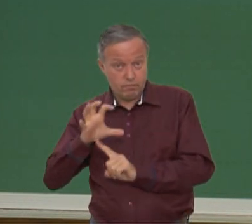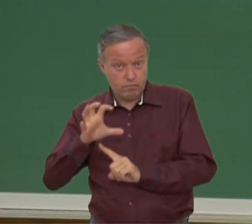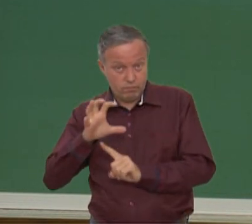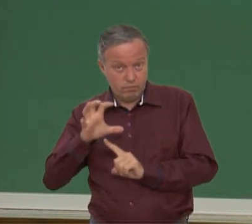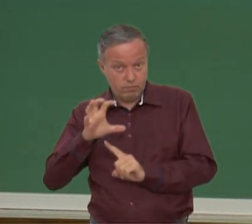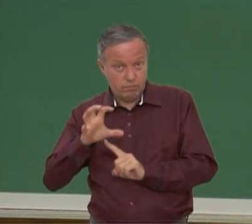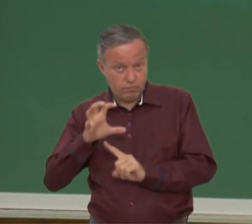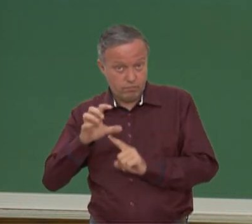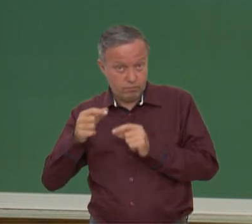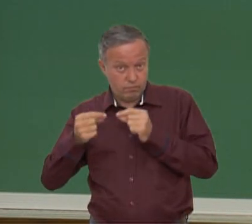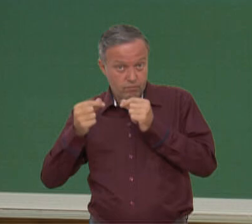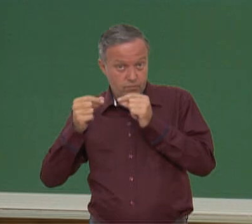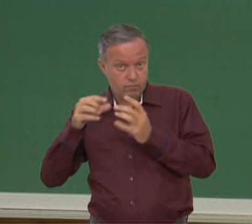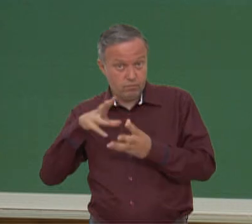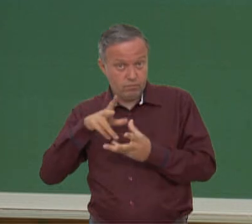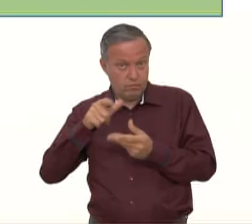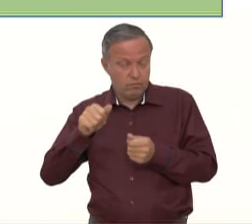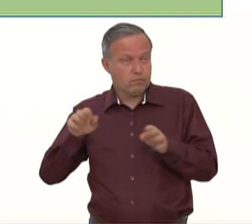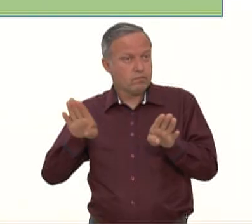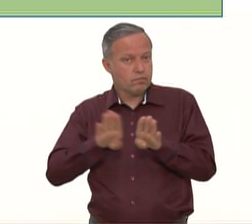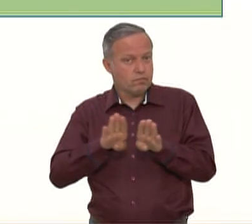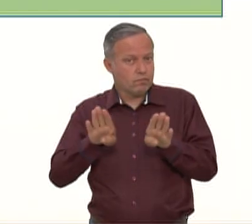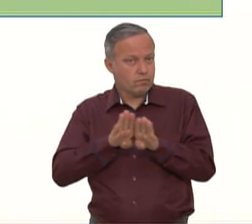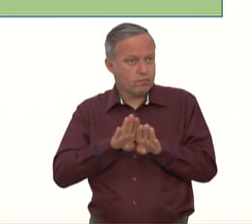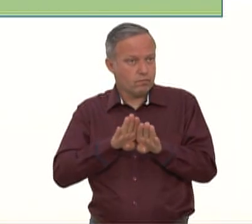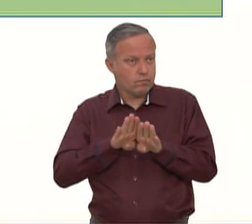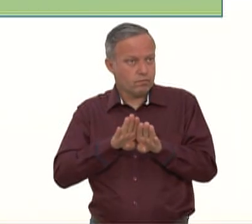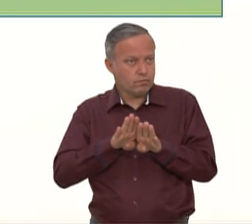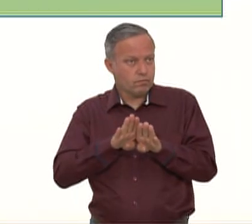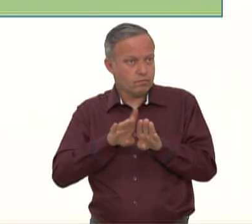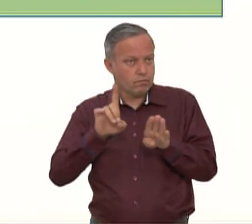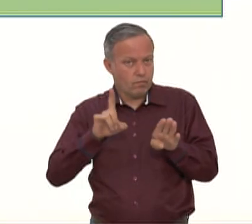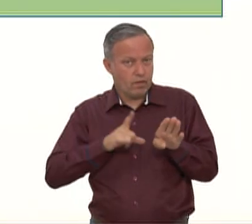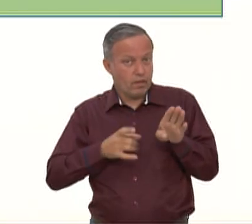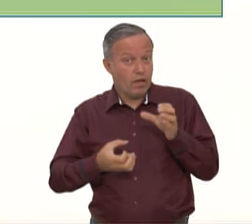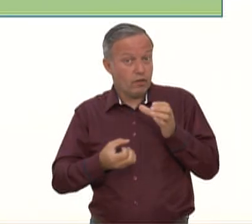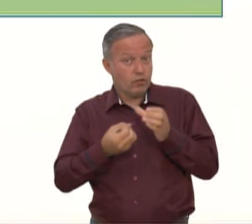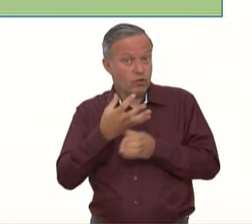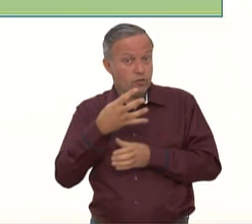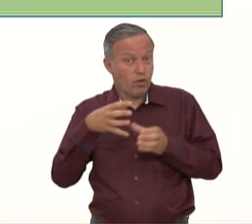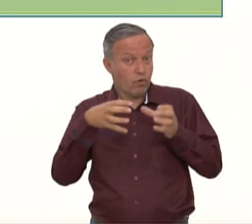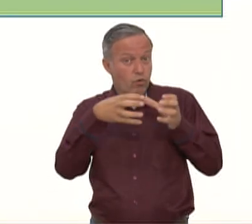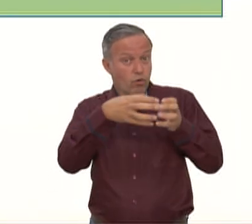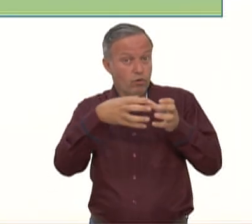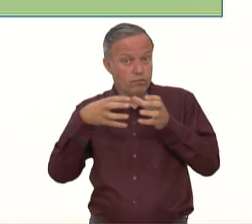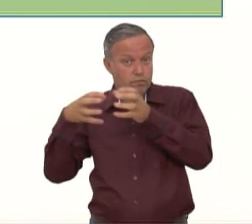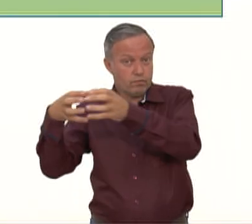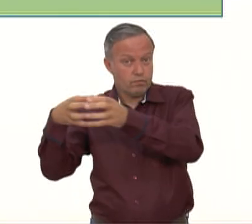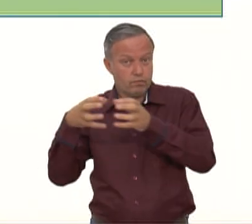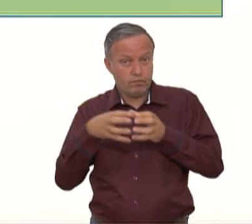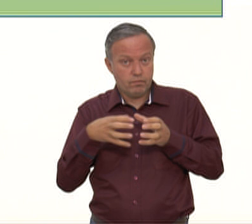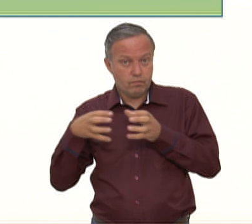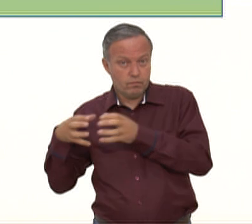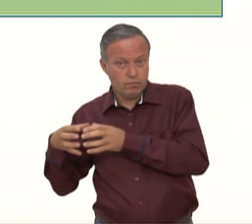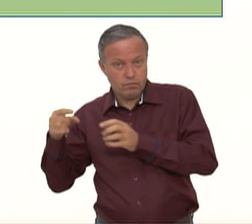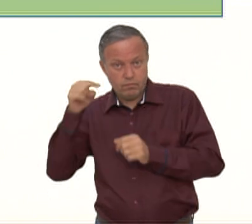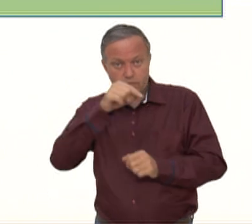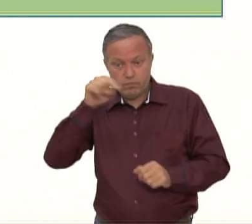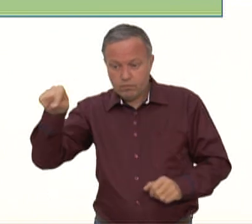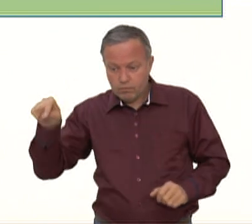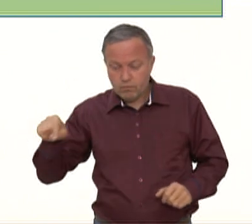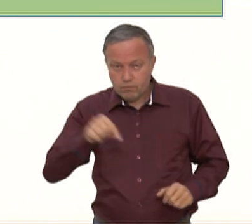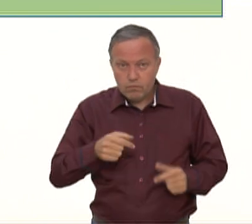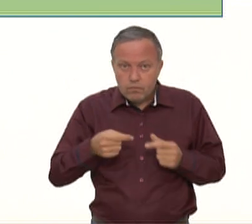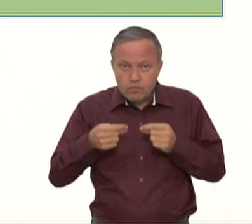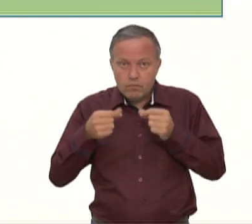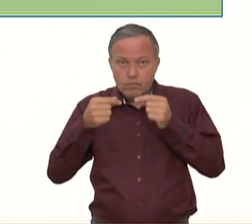no mundo. Eu tenho que lembrar que surgem os blocos econômicos, a importância, né, dos